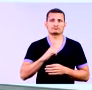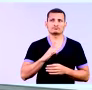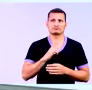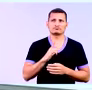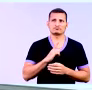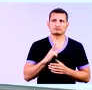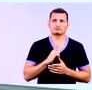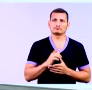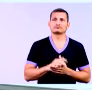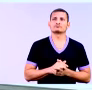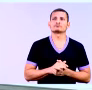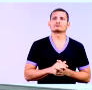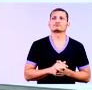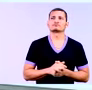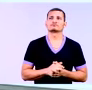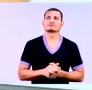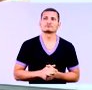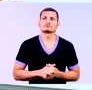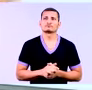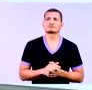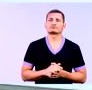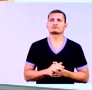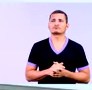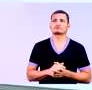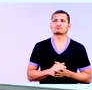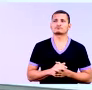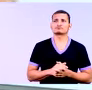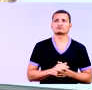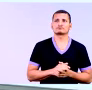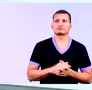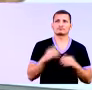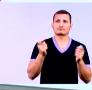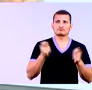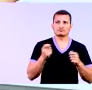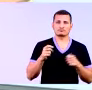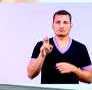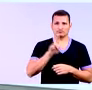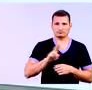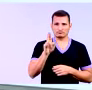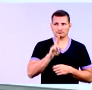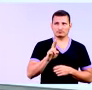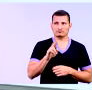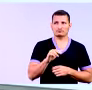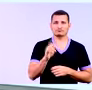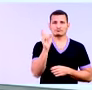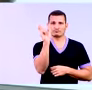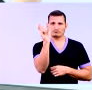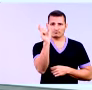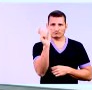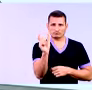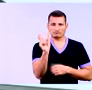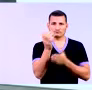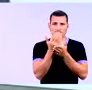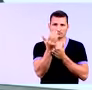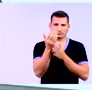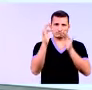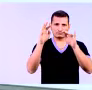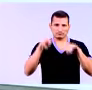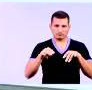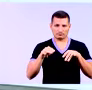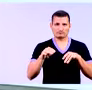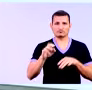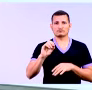bom sistema gerenciador de banco de dados vai deixar para você a possibilidade de utilizar esses comandos para indicar início, fim de transação e